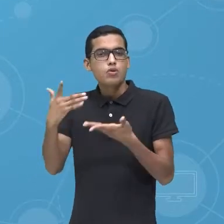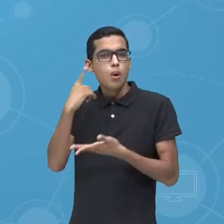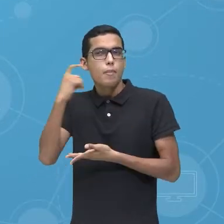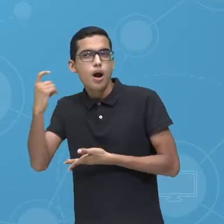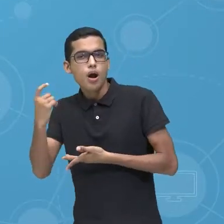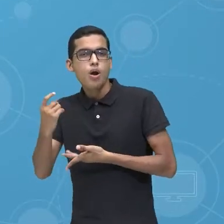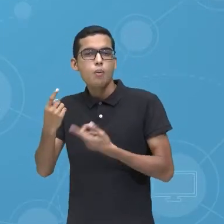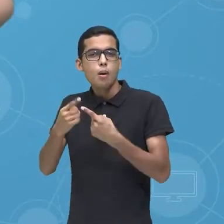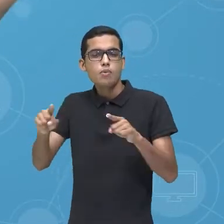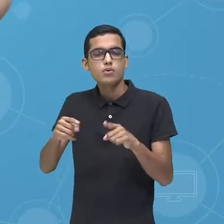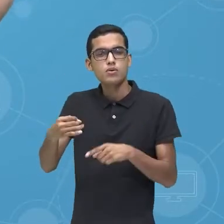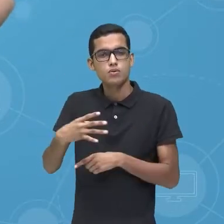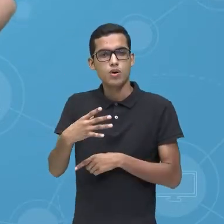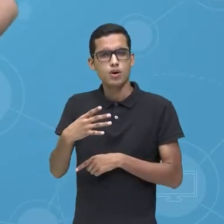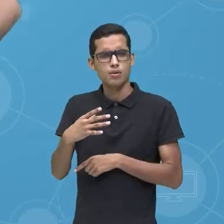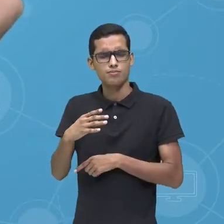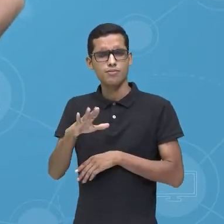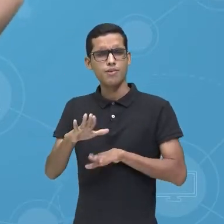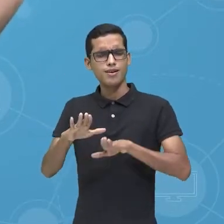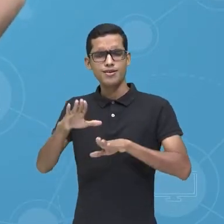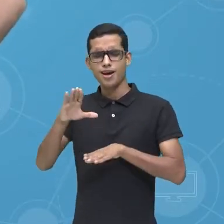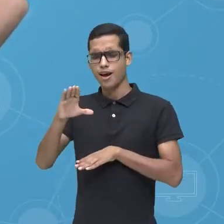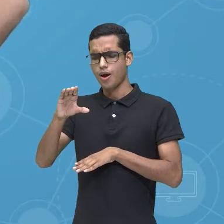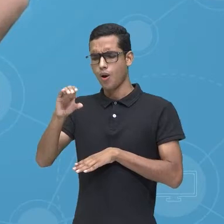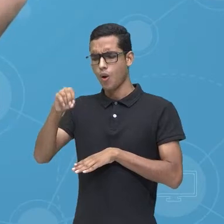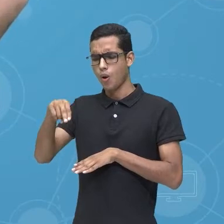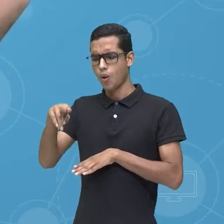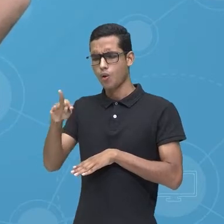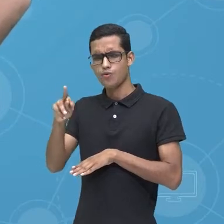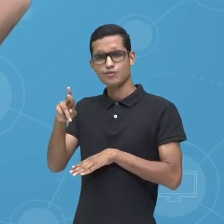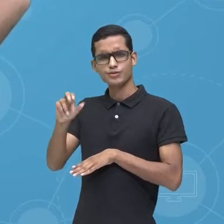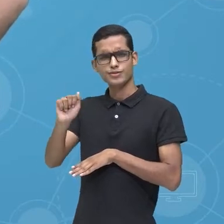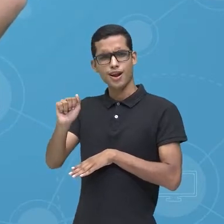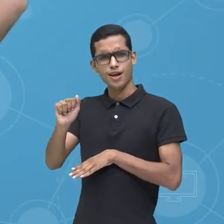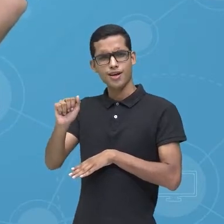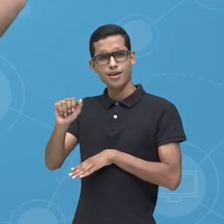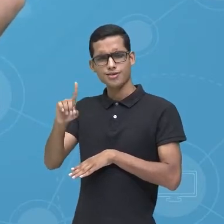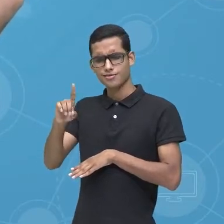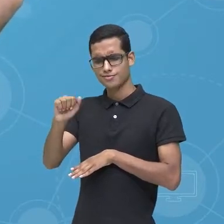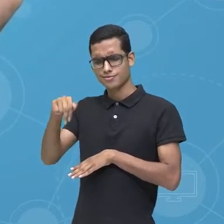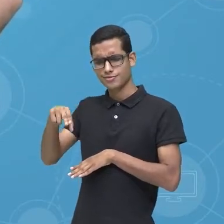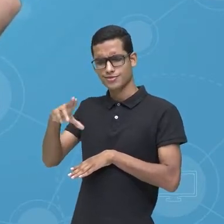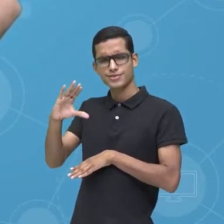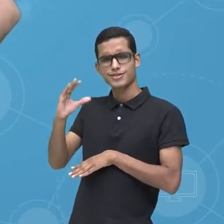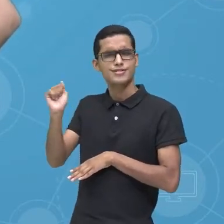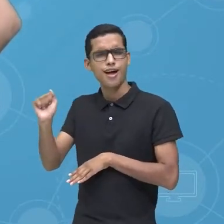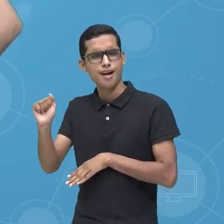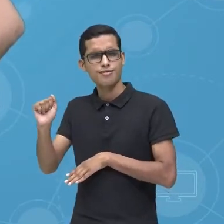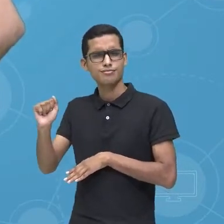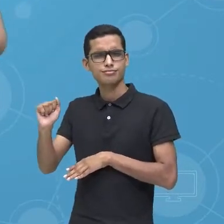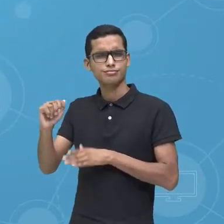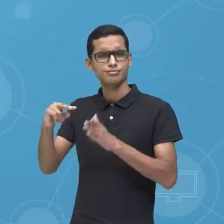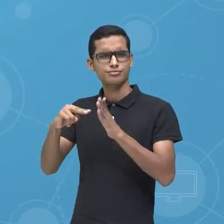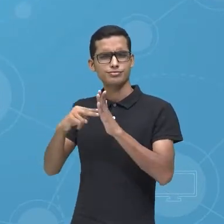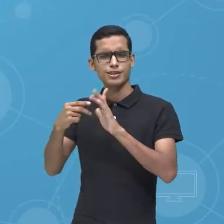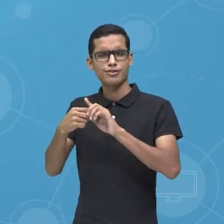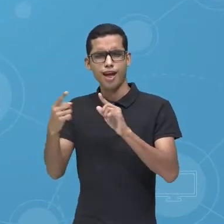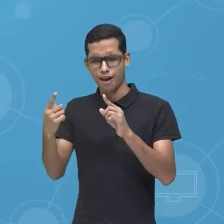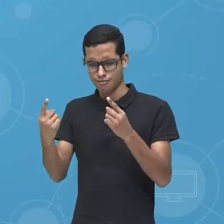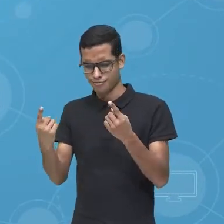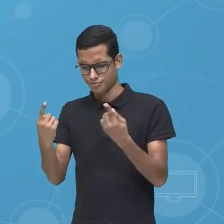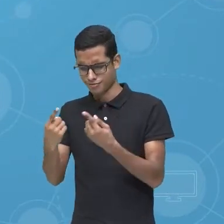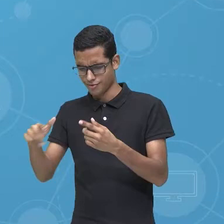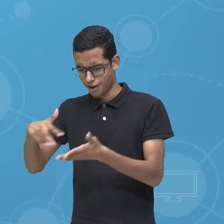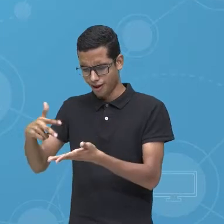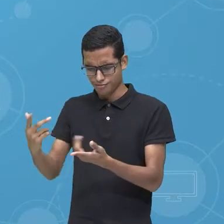as contradanças. Ué, professora, lá vem você inventar. O que é contradança? É a dança que é contradança? Não! As contradanças